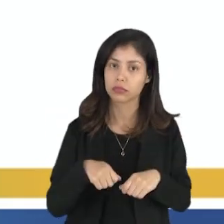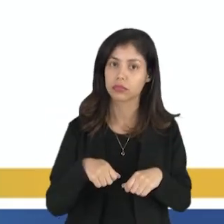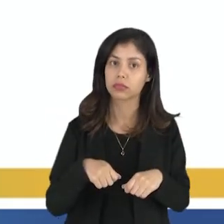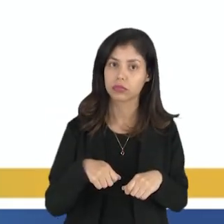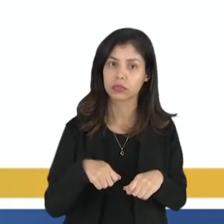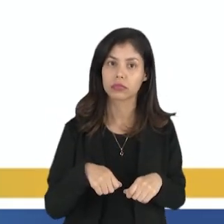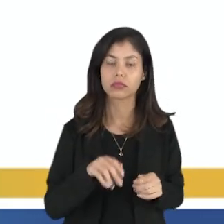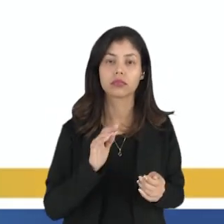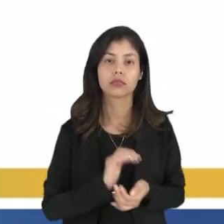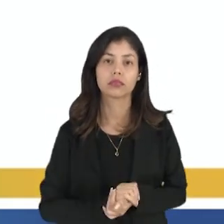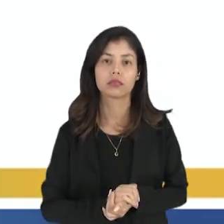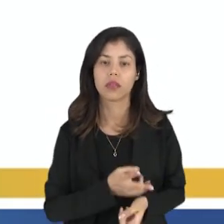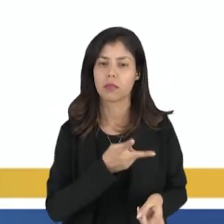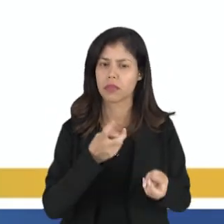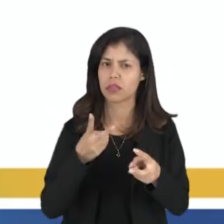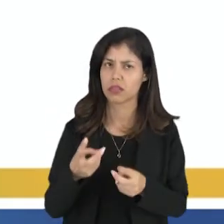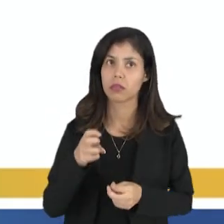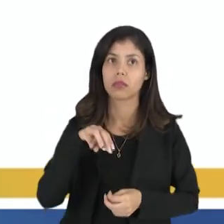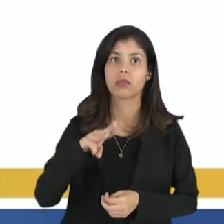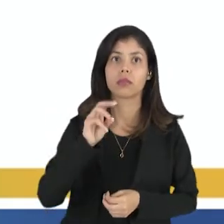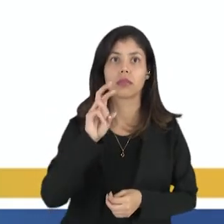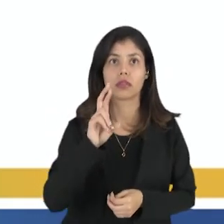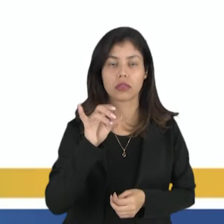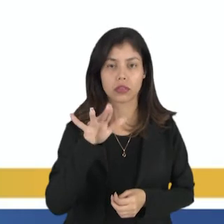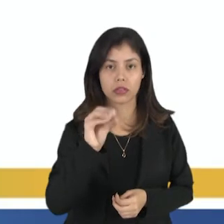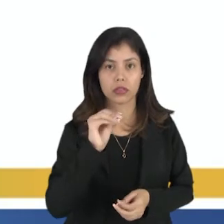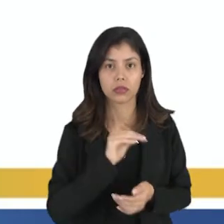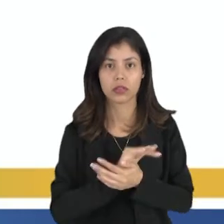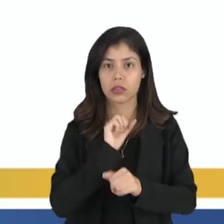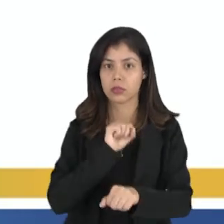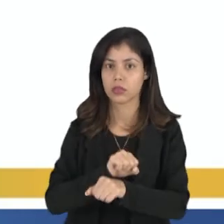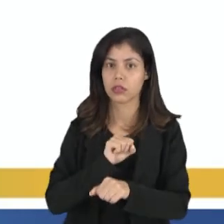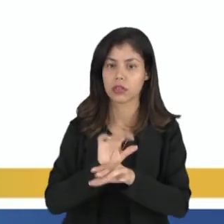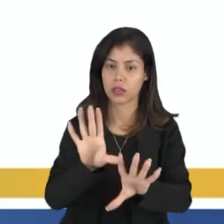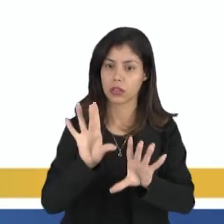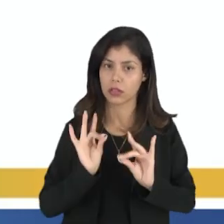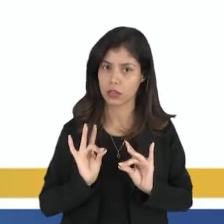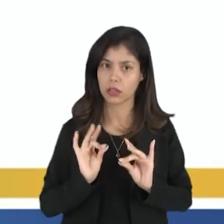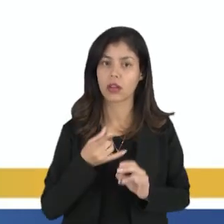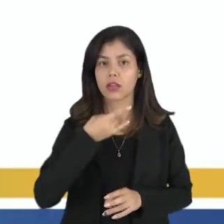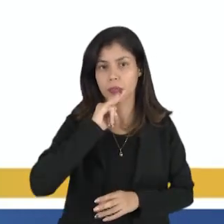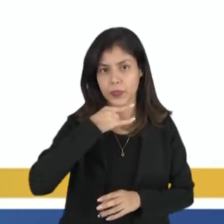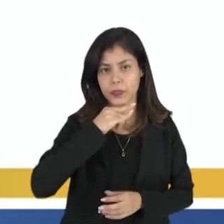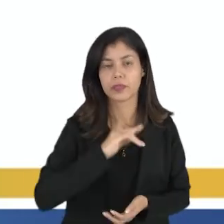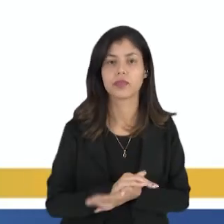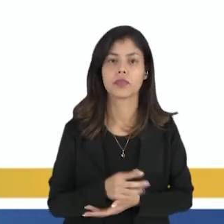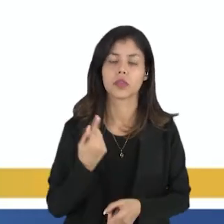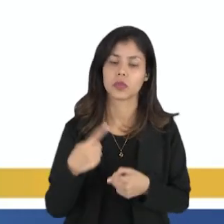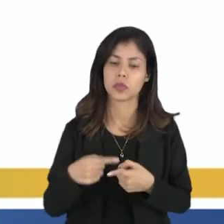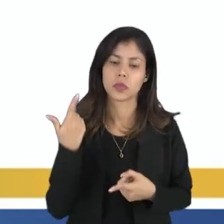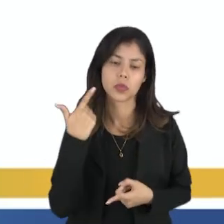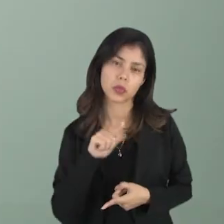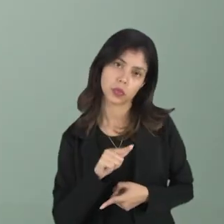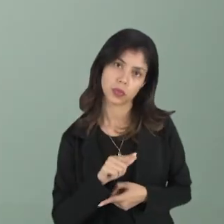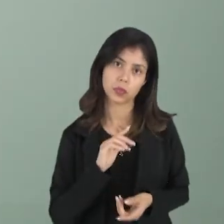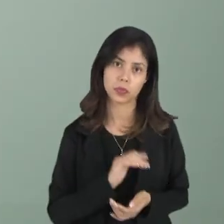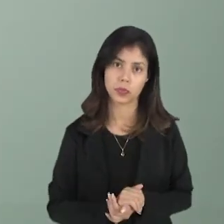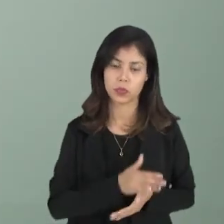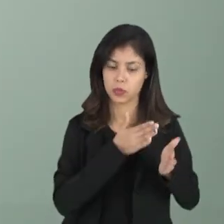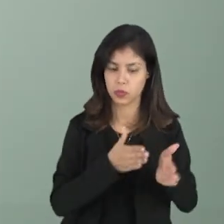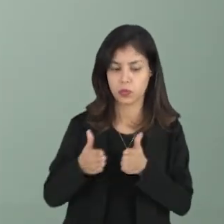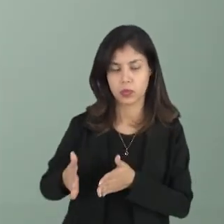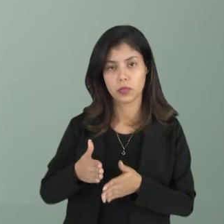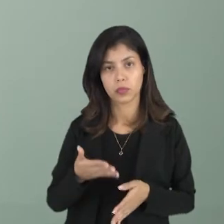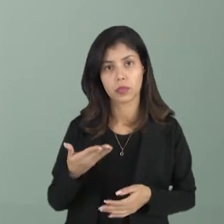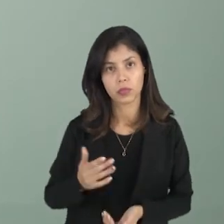gente percebe o machismo. Ele vai aguardar que ela lhe traga a cerveja. Ele não consegue, a gente vai passa então